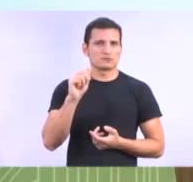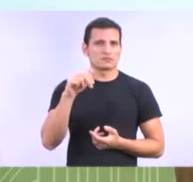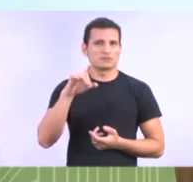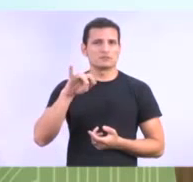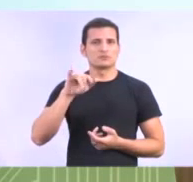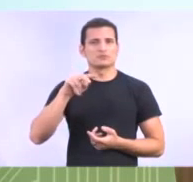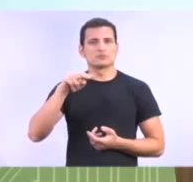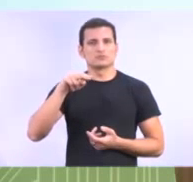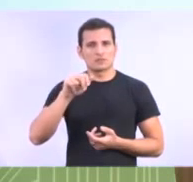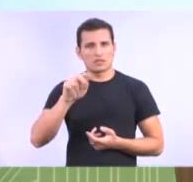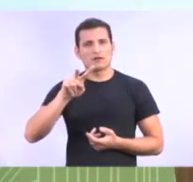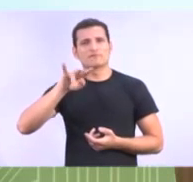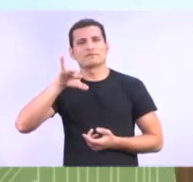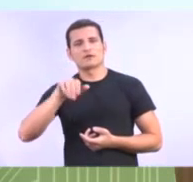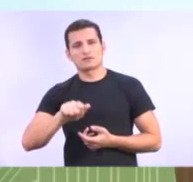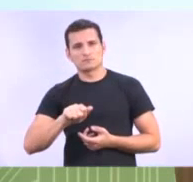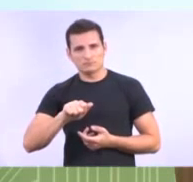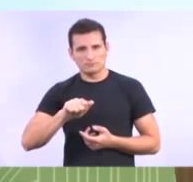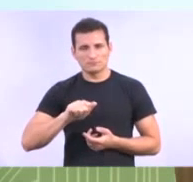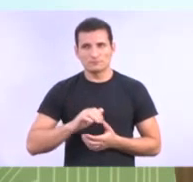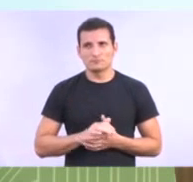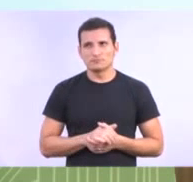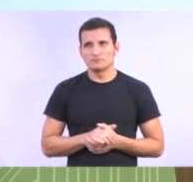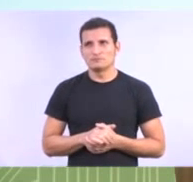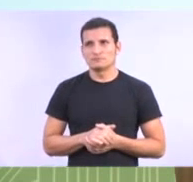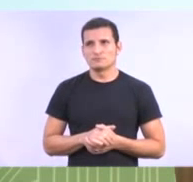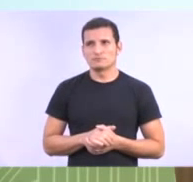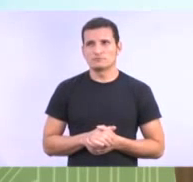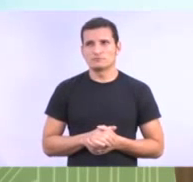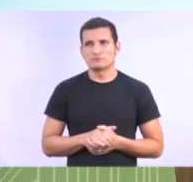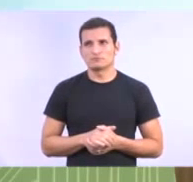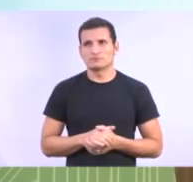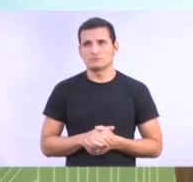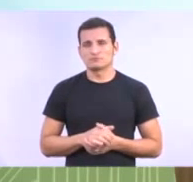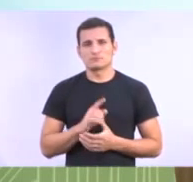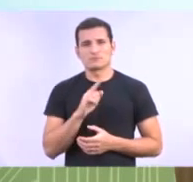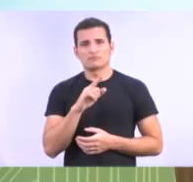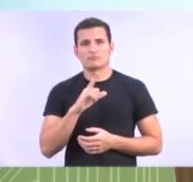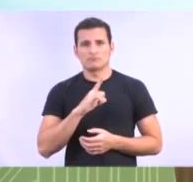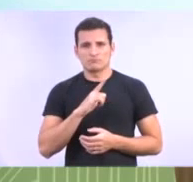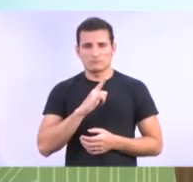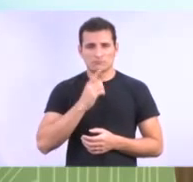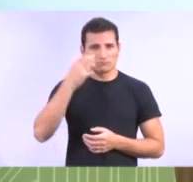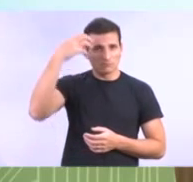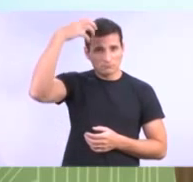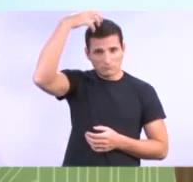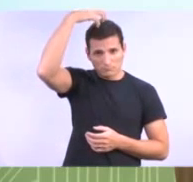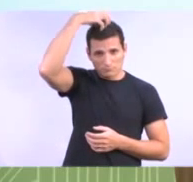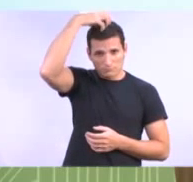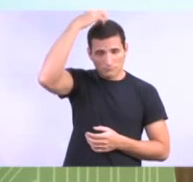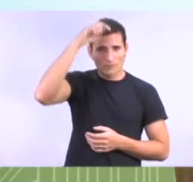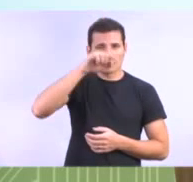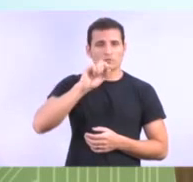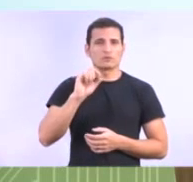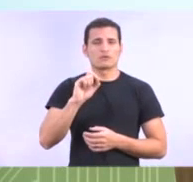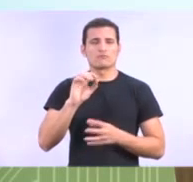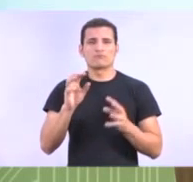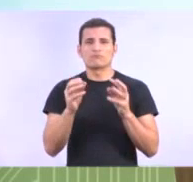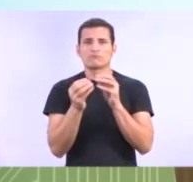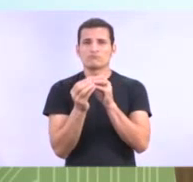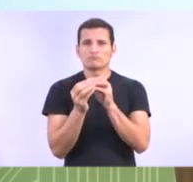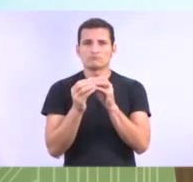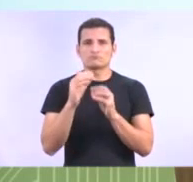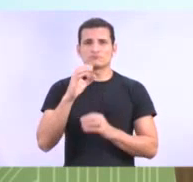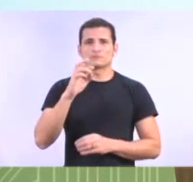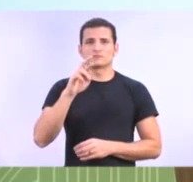lembro de cabeça, que existia um rei que ele unificou o cristianismo